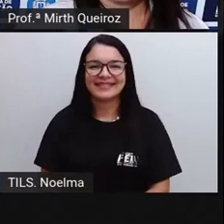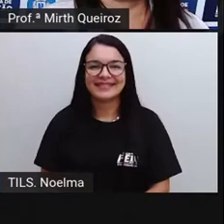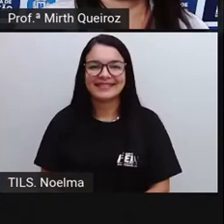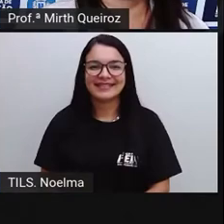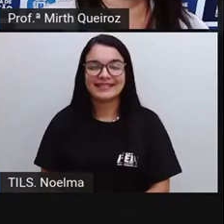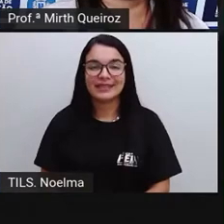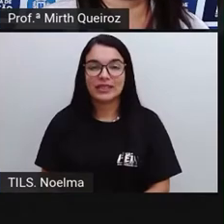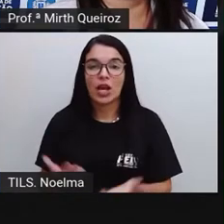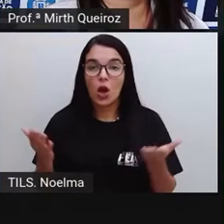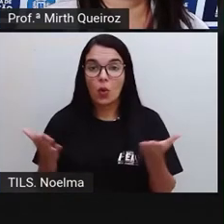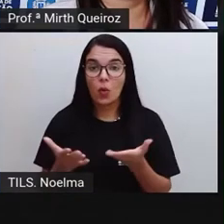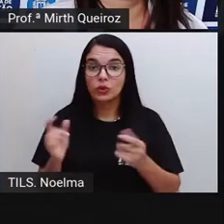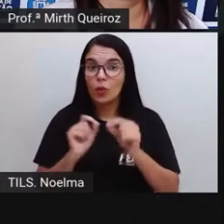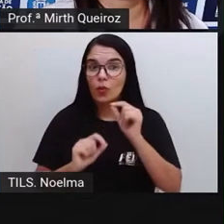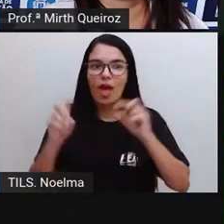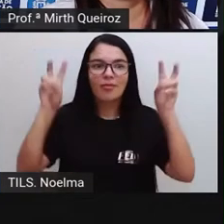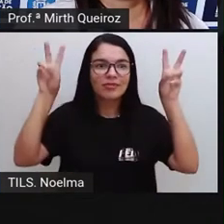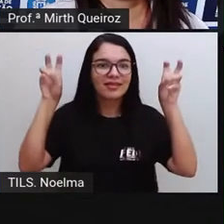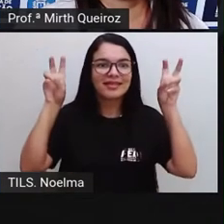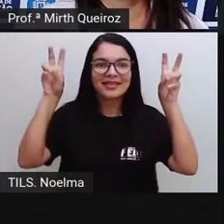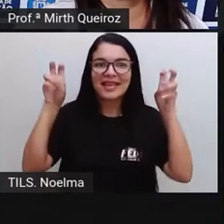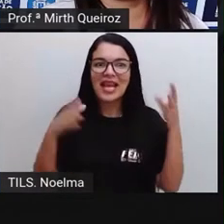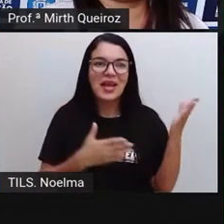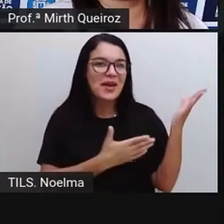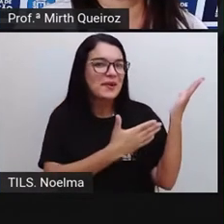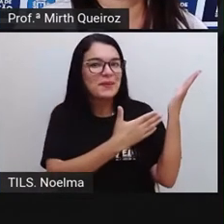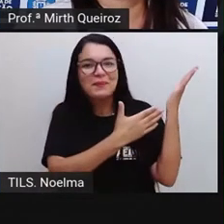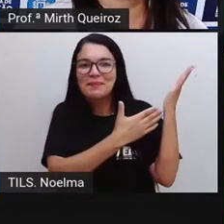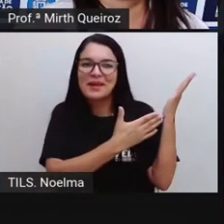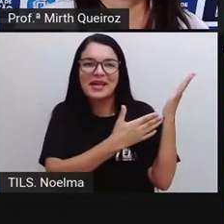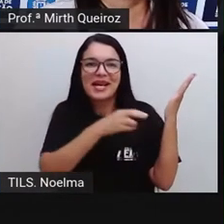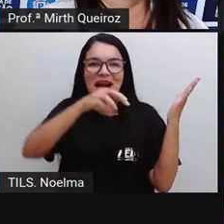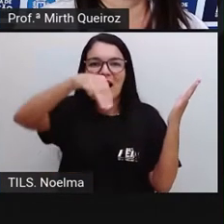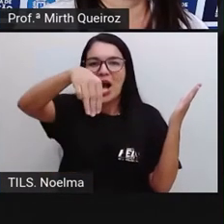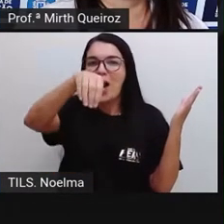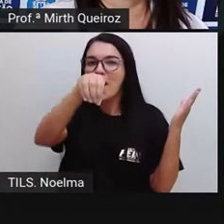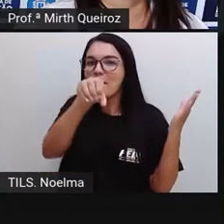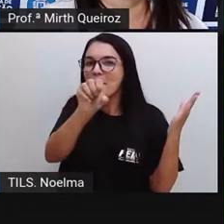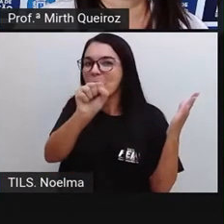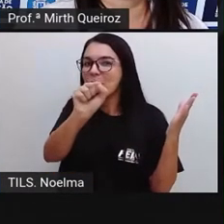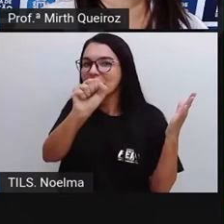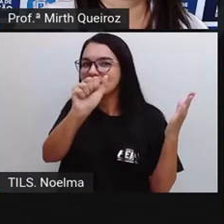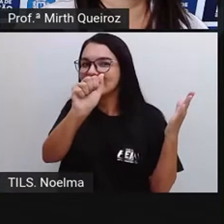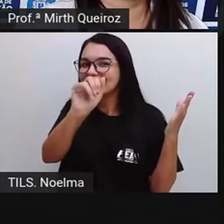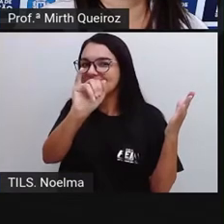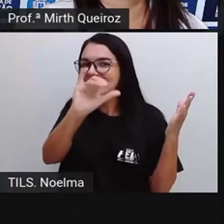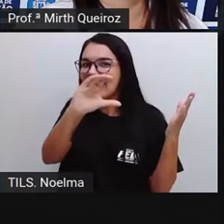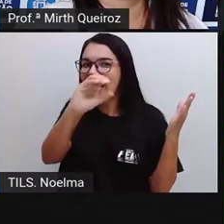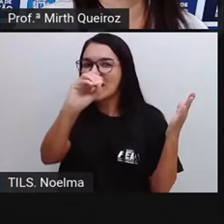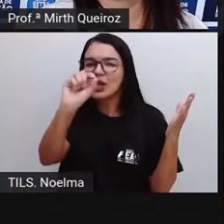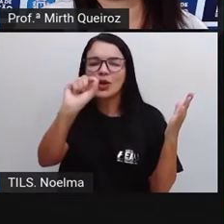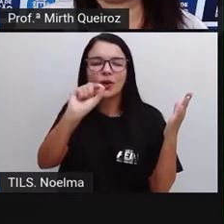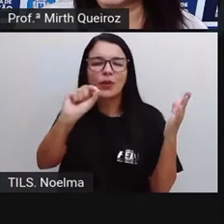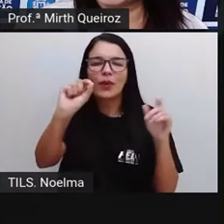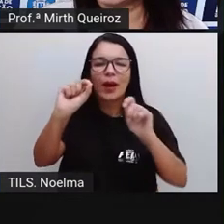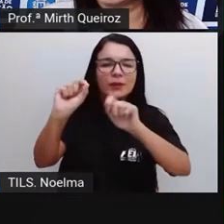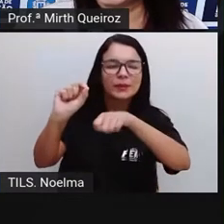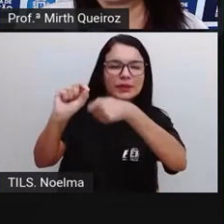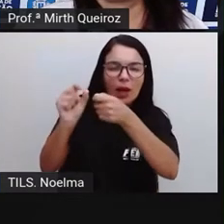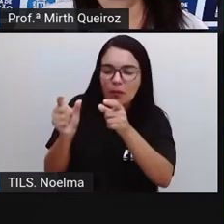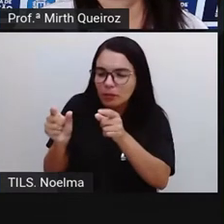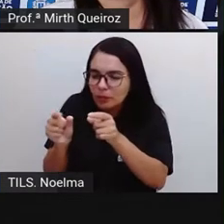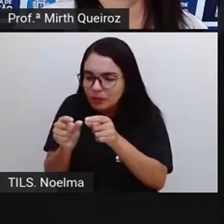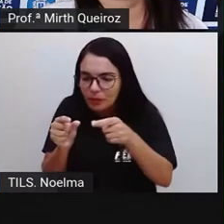Hoje nós iremos falar sobre o mosaico. E aí, quem é que já ouviu falar sobre